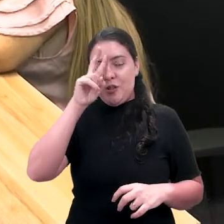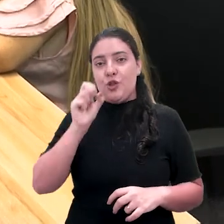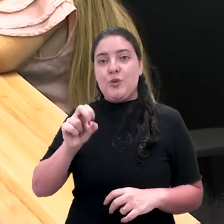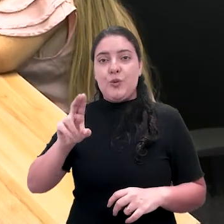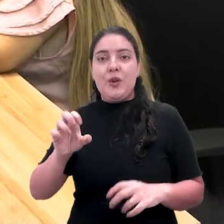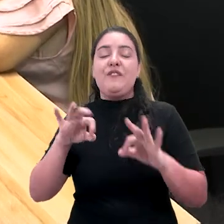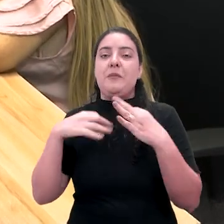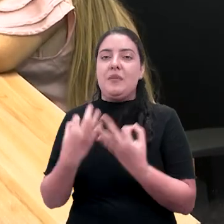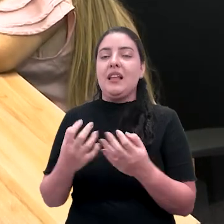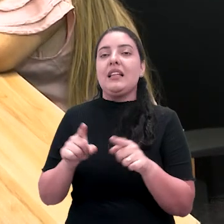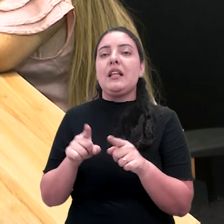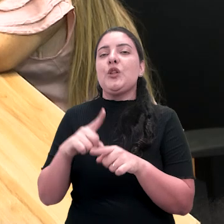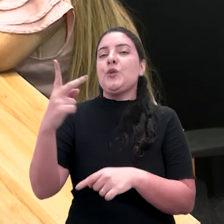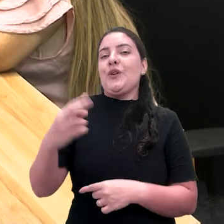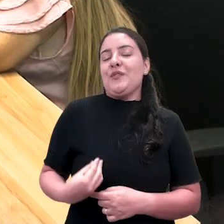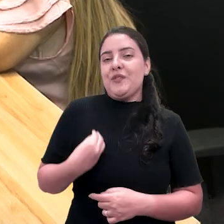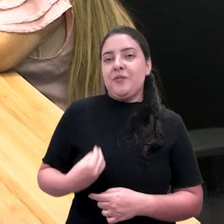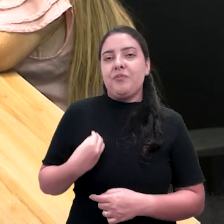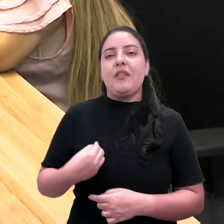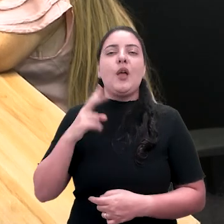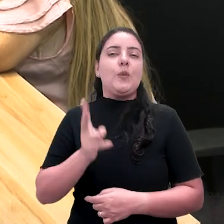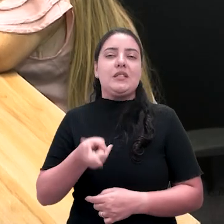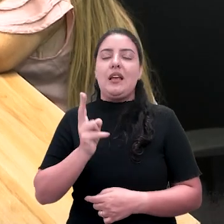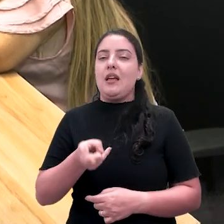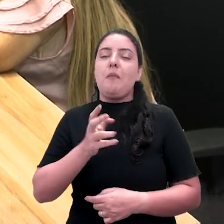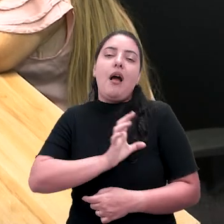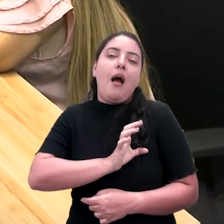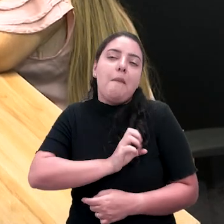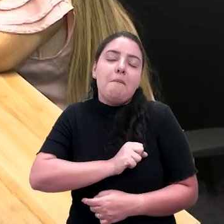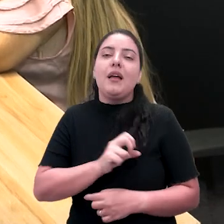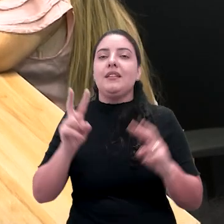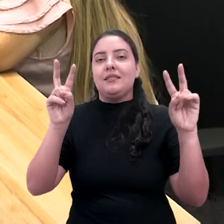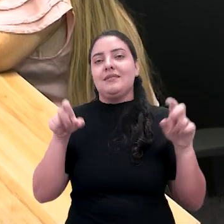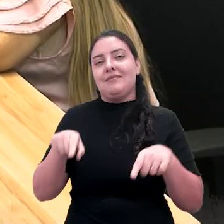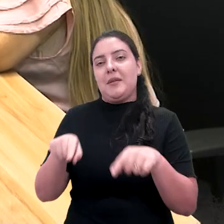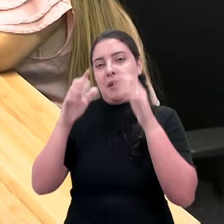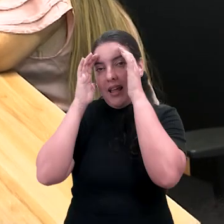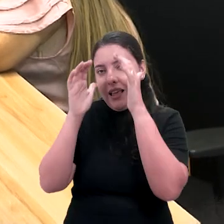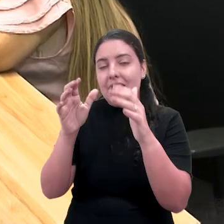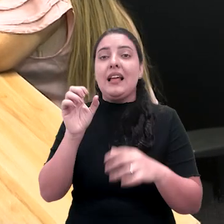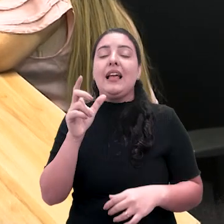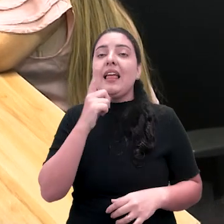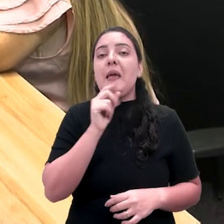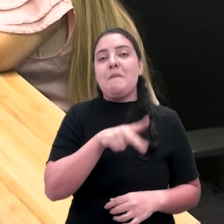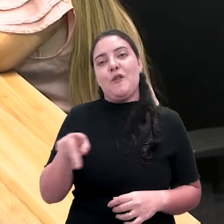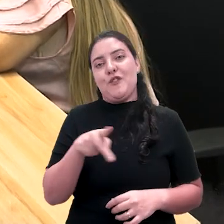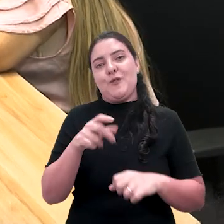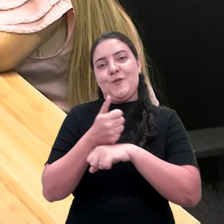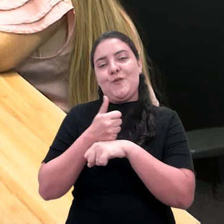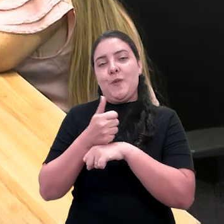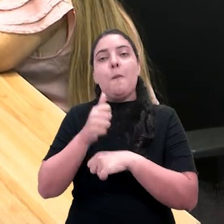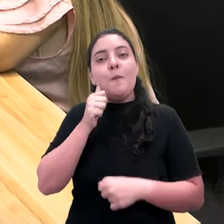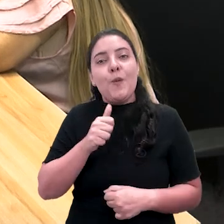família, sua trajetória. Eu sempre amei e falo muito, respeito muito. Quem é professora, uma mulher